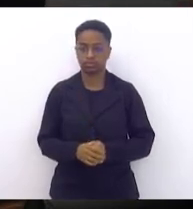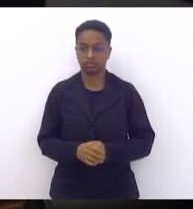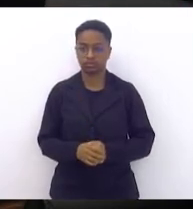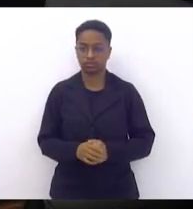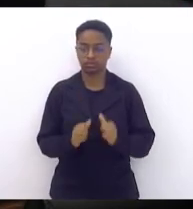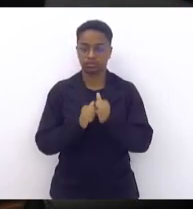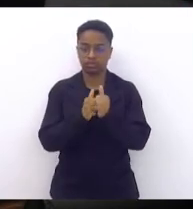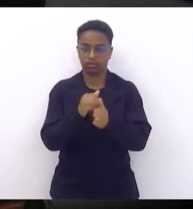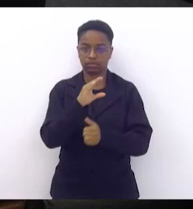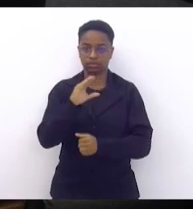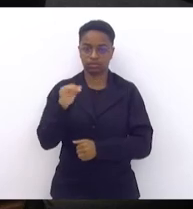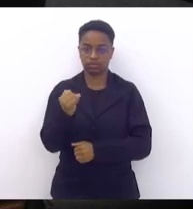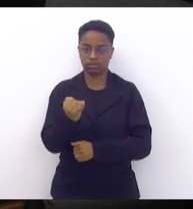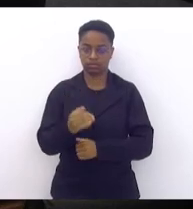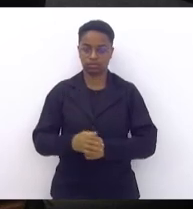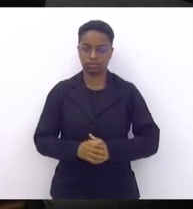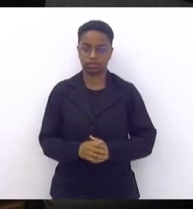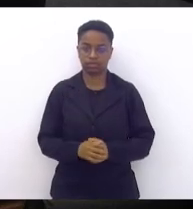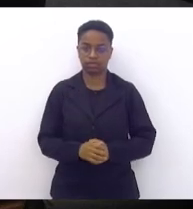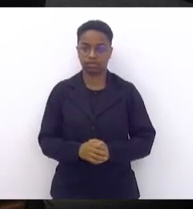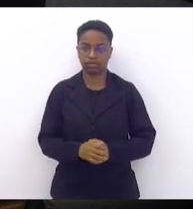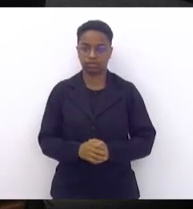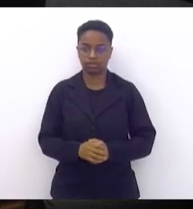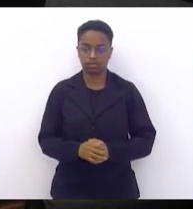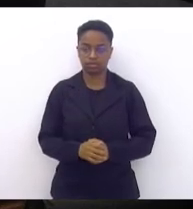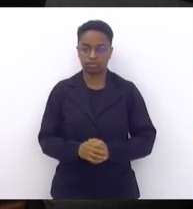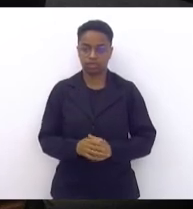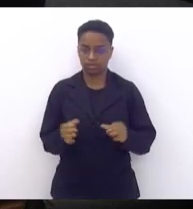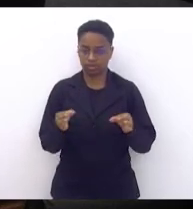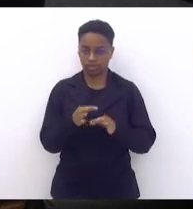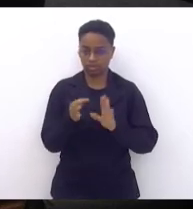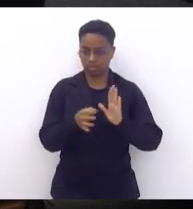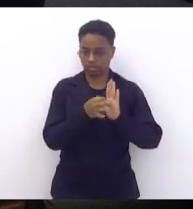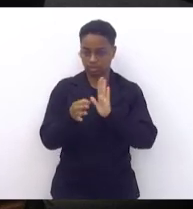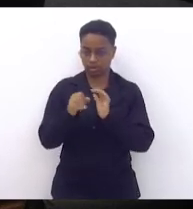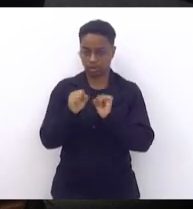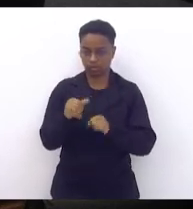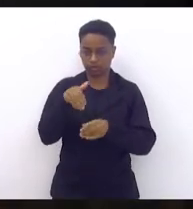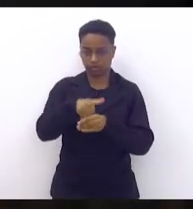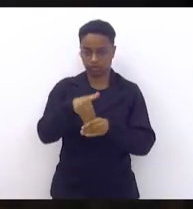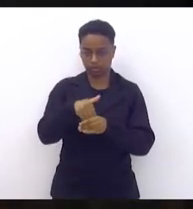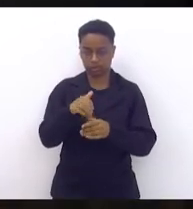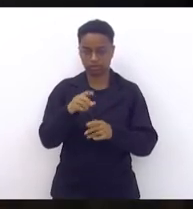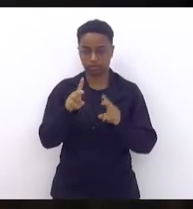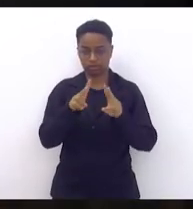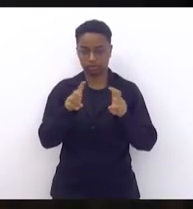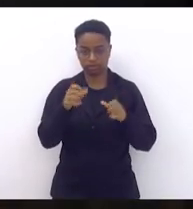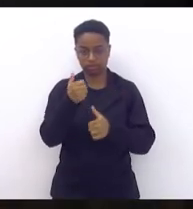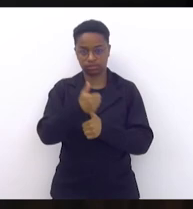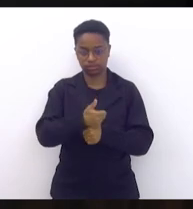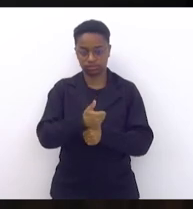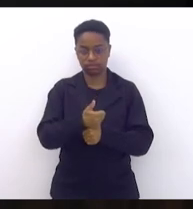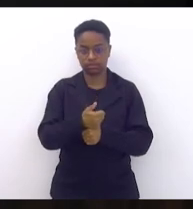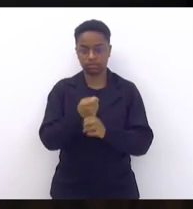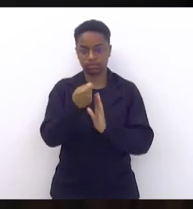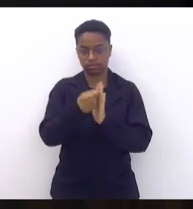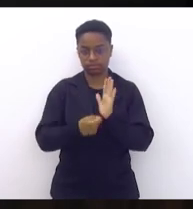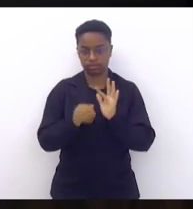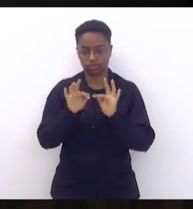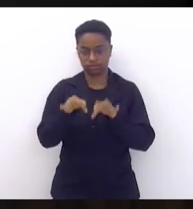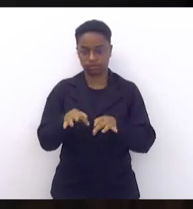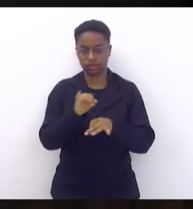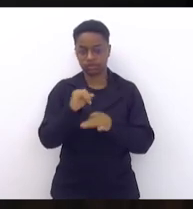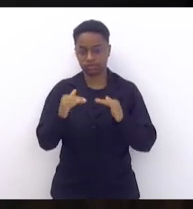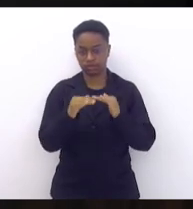Acompanhe a CCJ, presidente. Com os pareceres emitidos em votação substitutivo, conforme a final de redação. Os senhores que